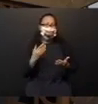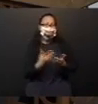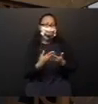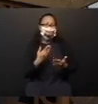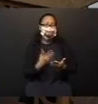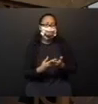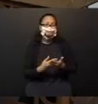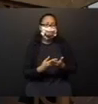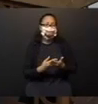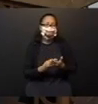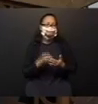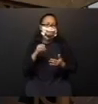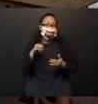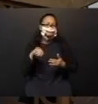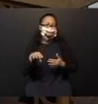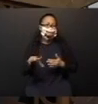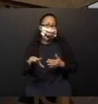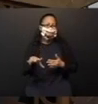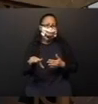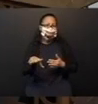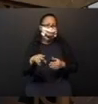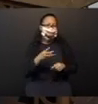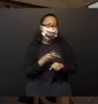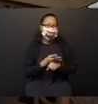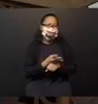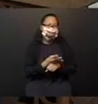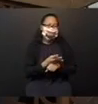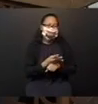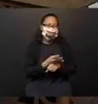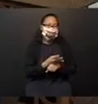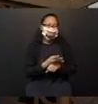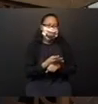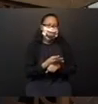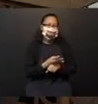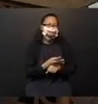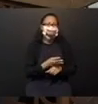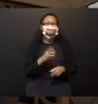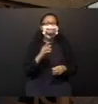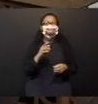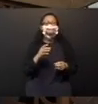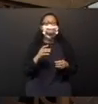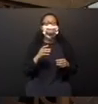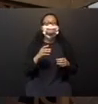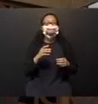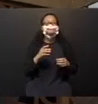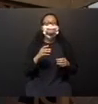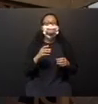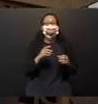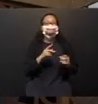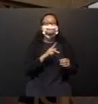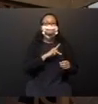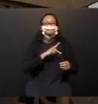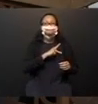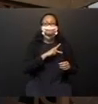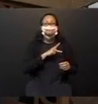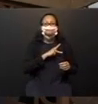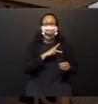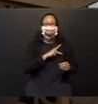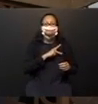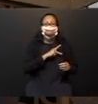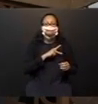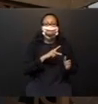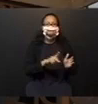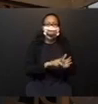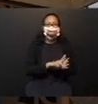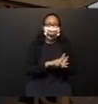as atividades para o seu professor que ele solicitar. Se ele pediu de forma privada para você mandar para ele apenas e não